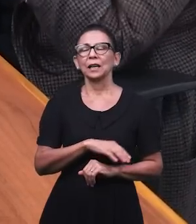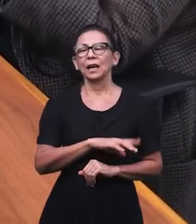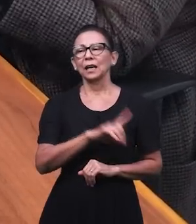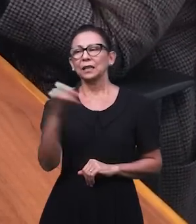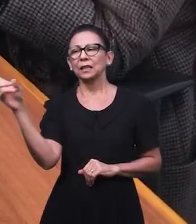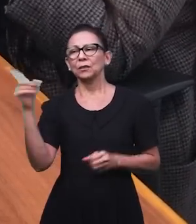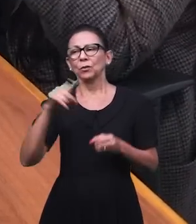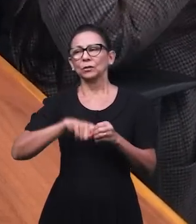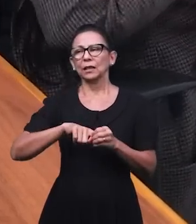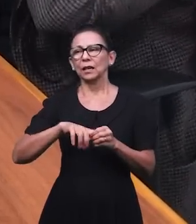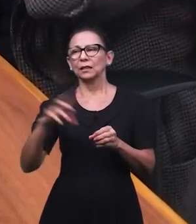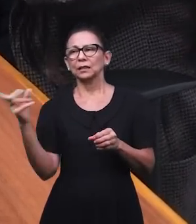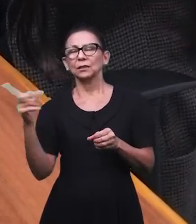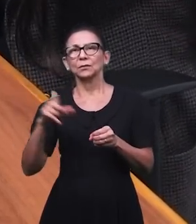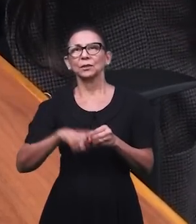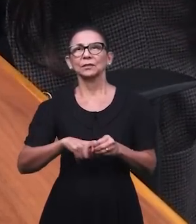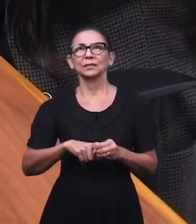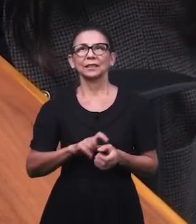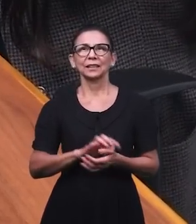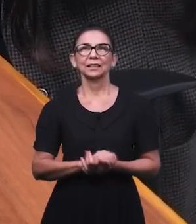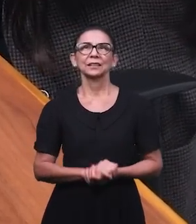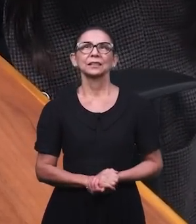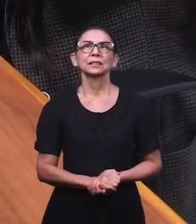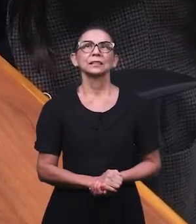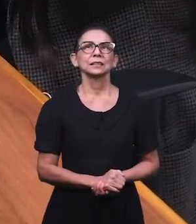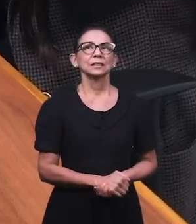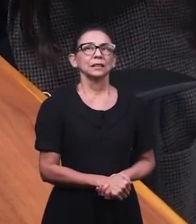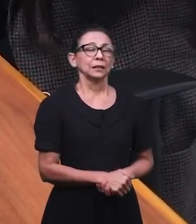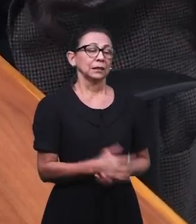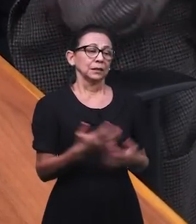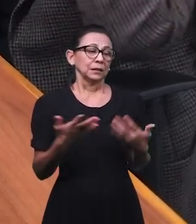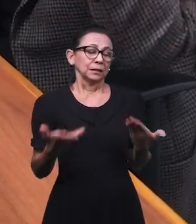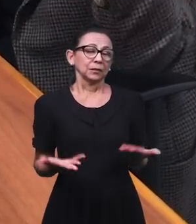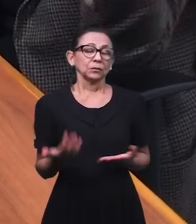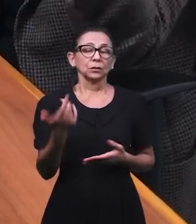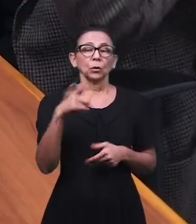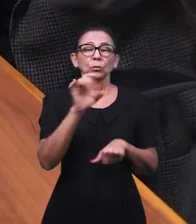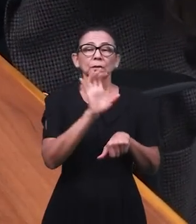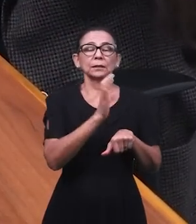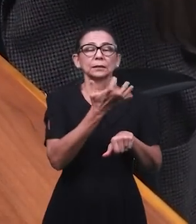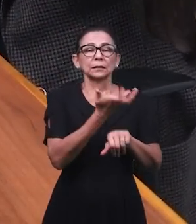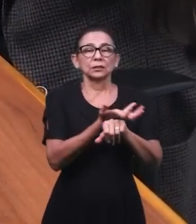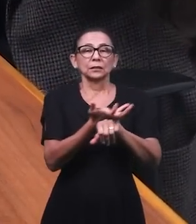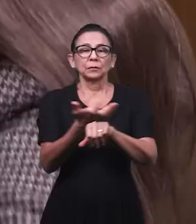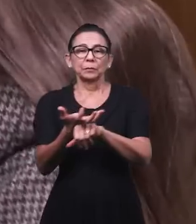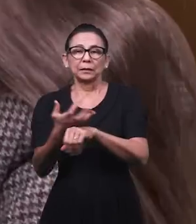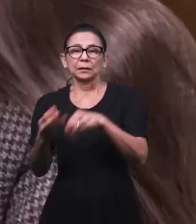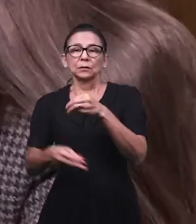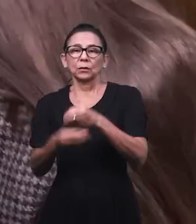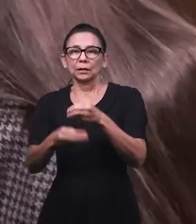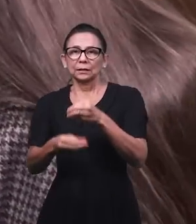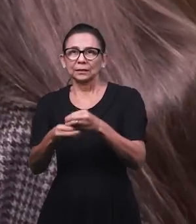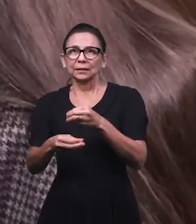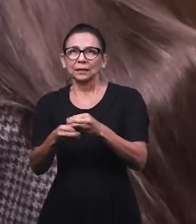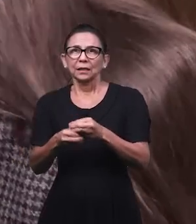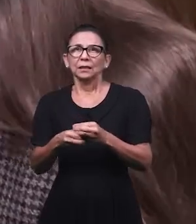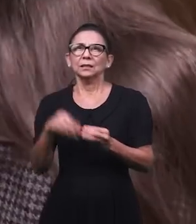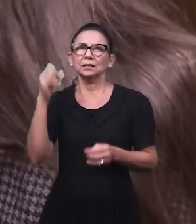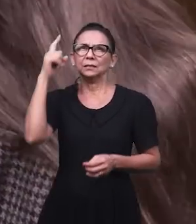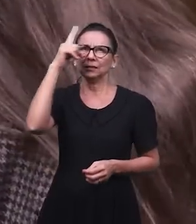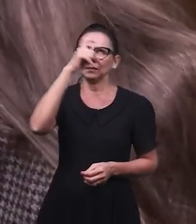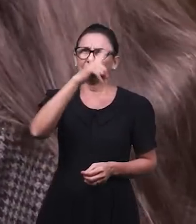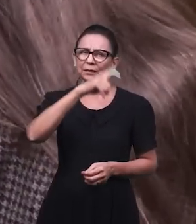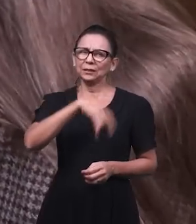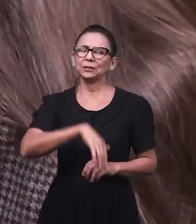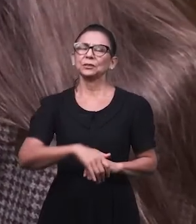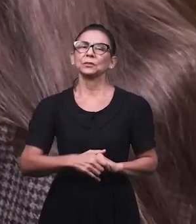lá. Muitas atividades extracurriculares eram na parte da tarde. No final de semana, tinha no sábado. E eu não conseguia. Aí isso